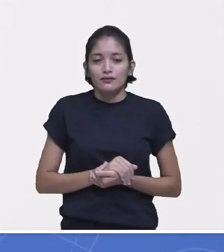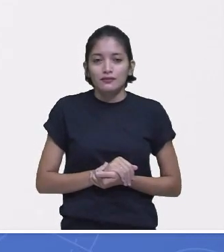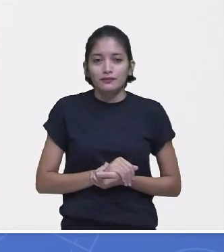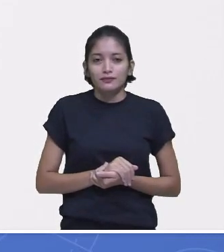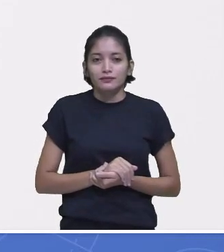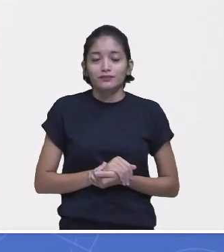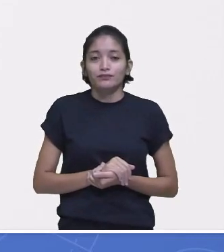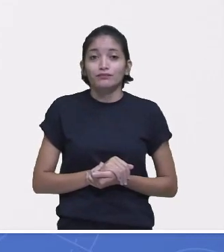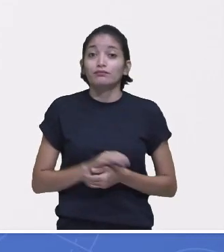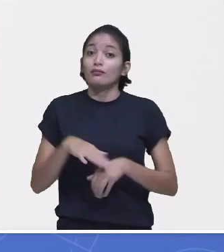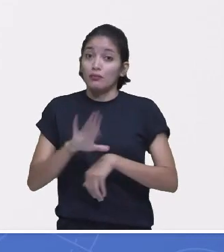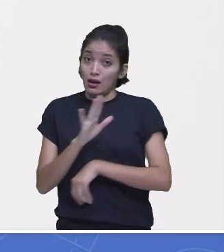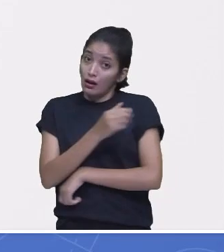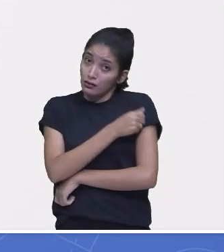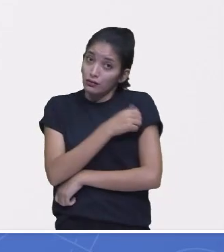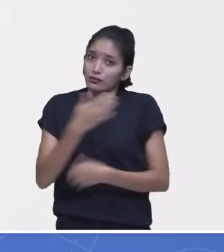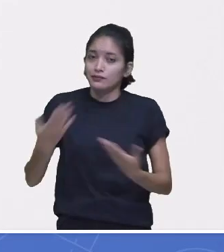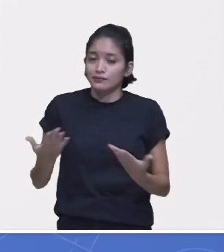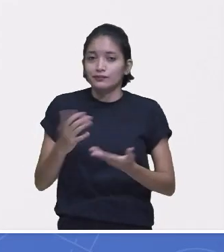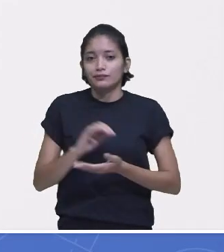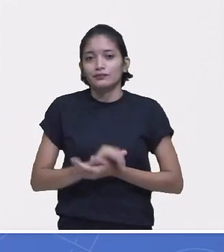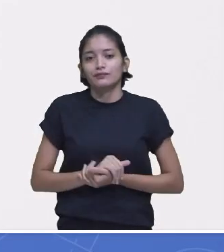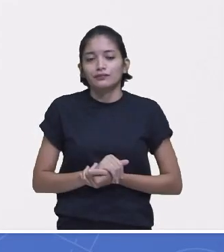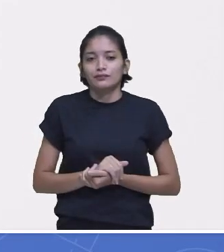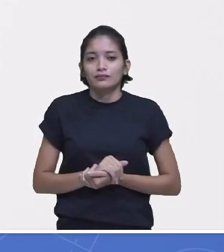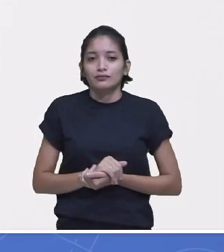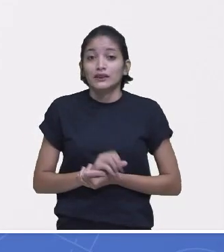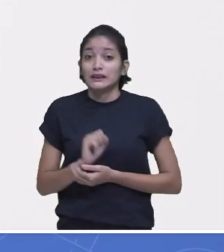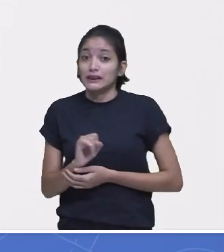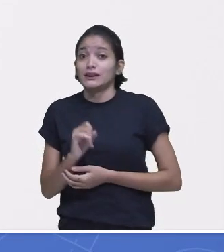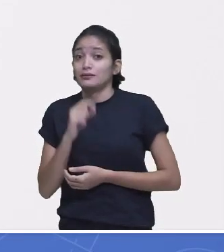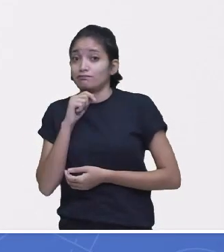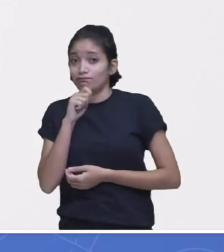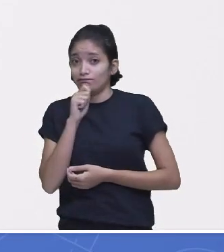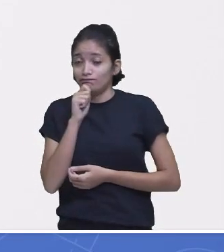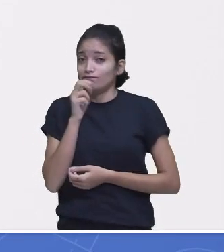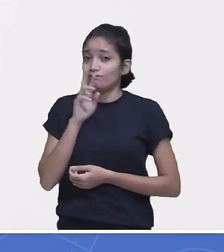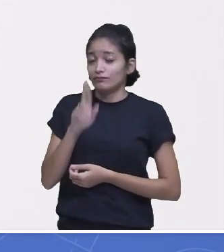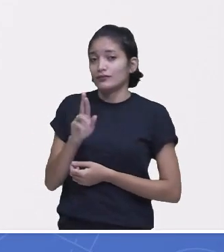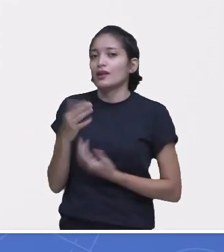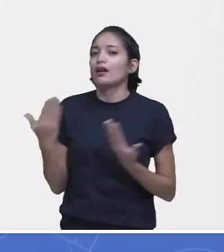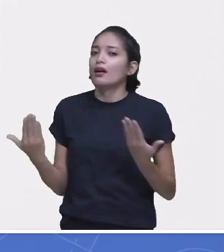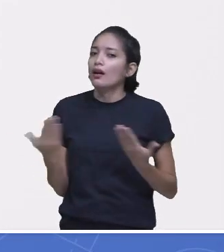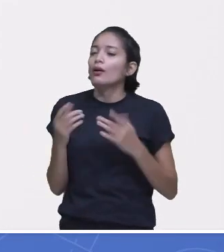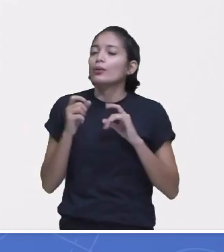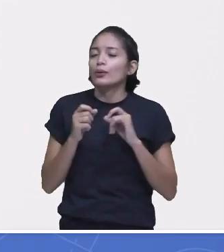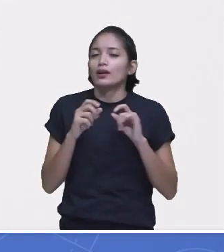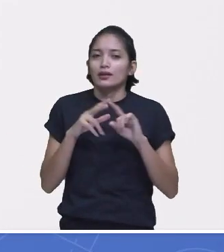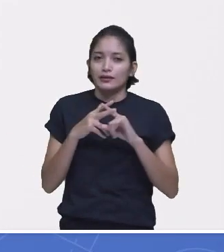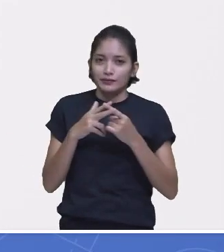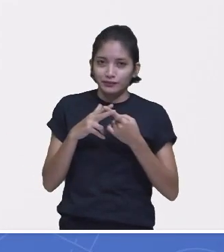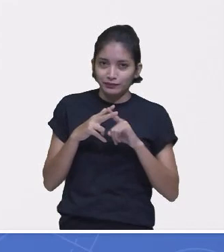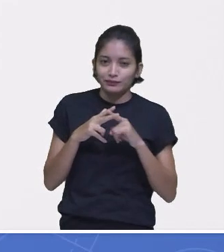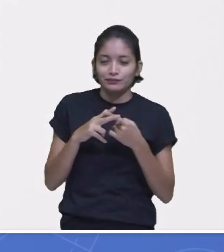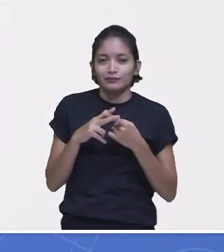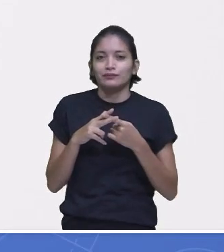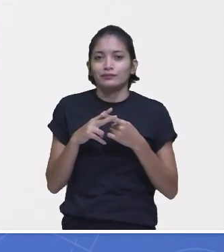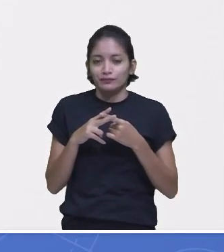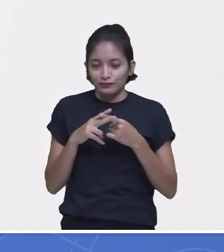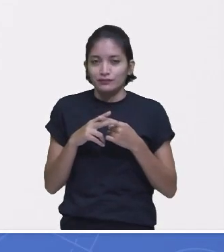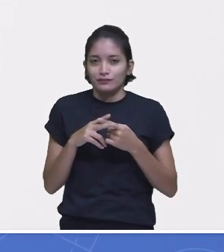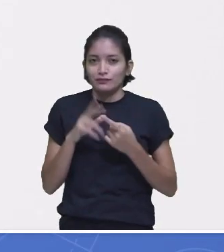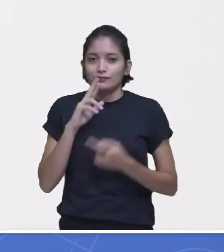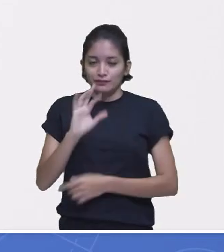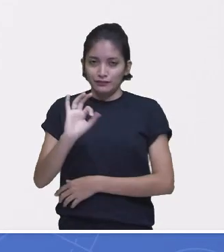Alguém mais? Se não responderem mais, então vamos para o gabarito da questão.